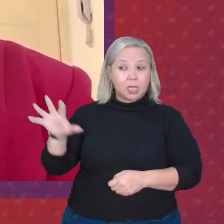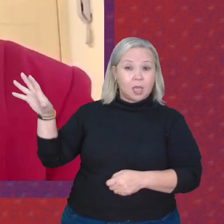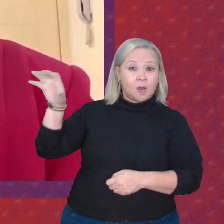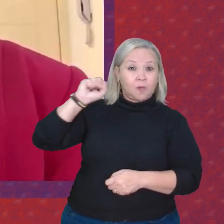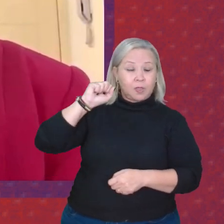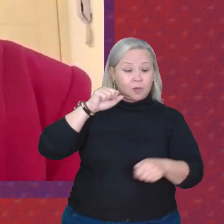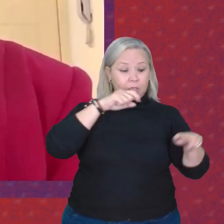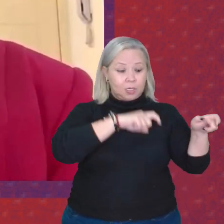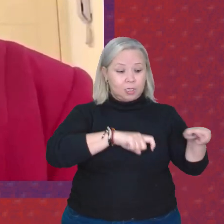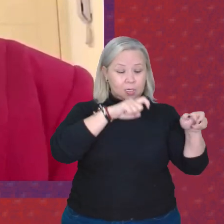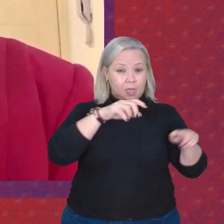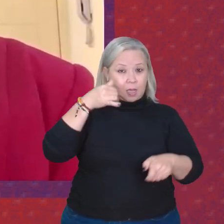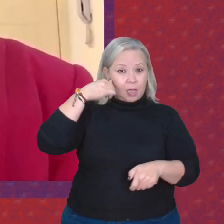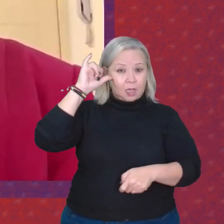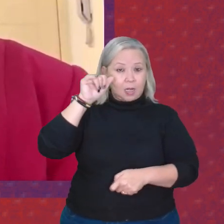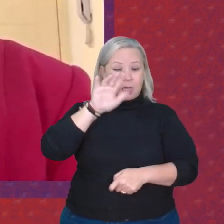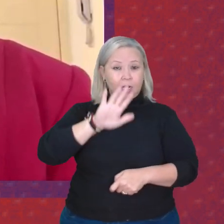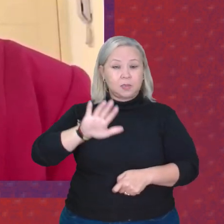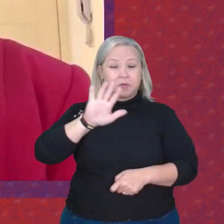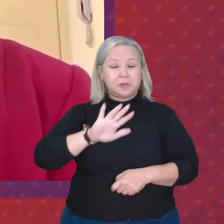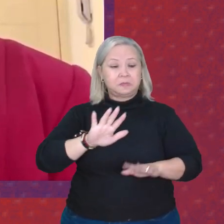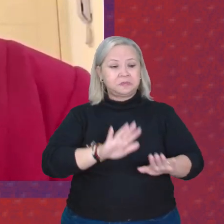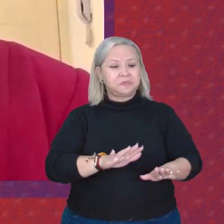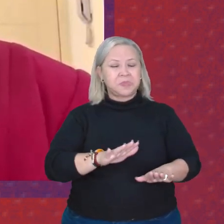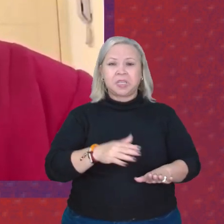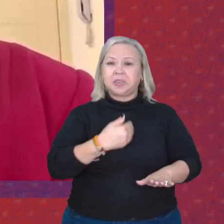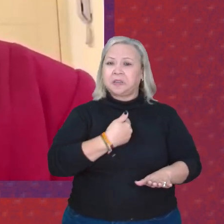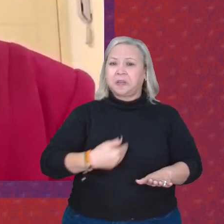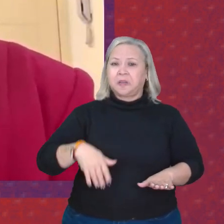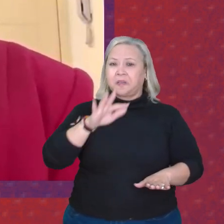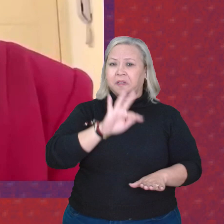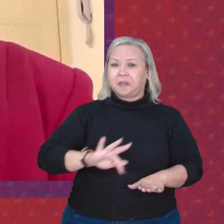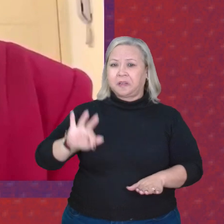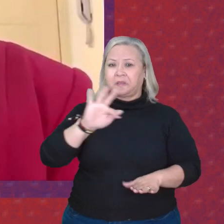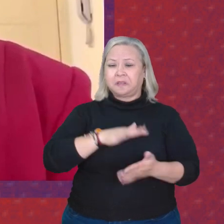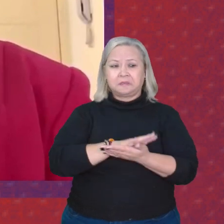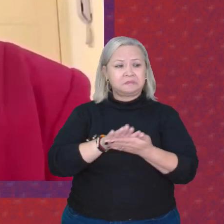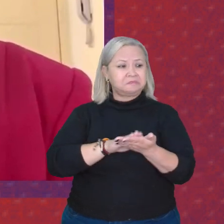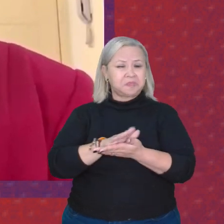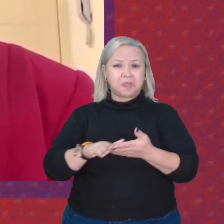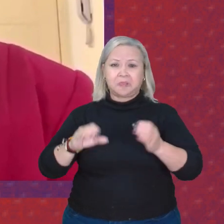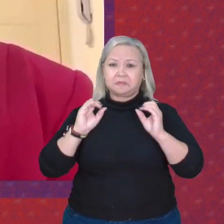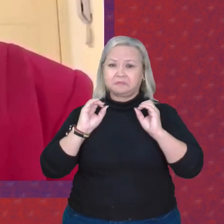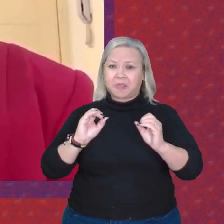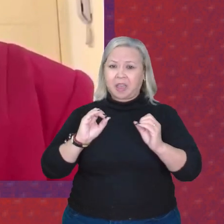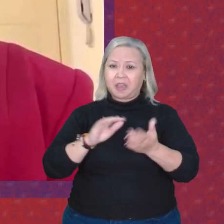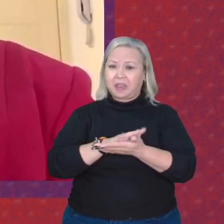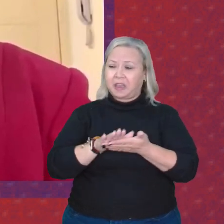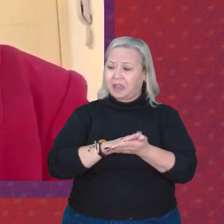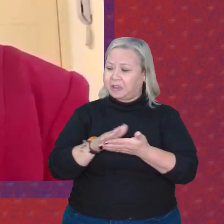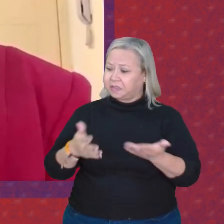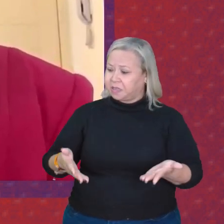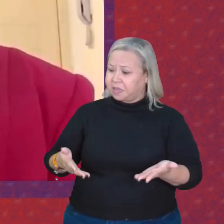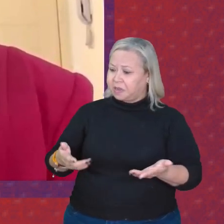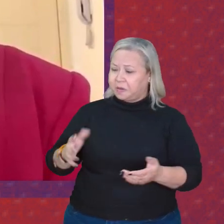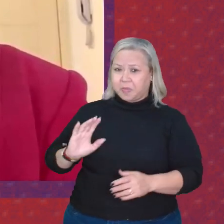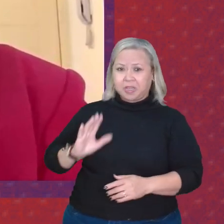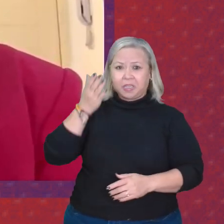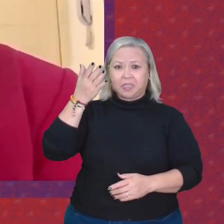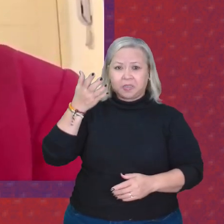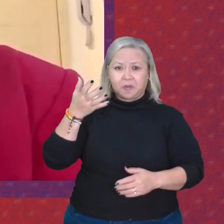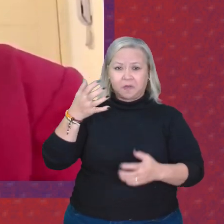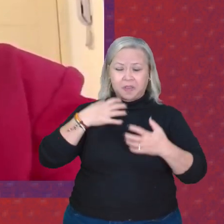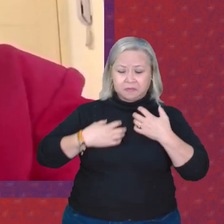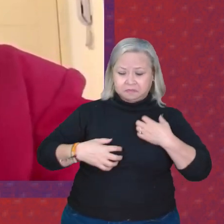Nacional, né, deixou o governo federal sem qualquer instrumento para a prevenção e monitoramento dos conflitos agrários, né, que